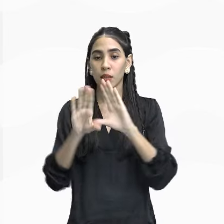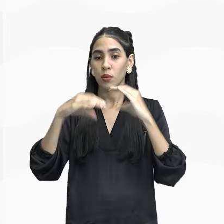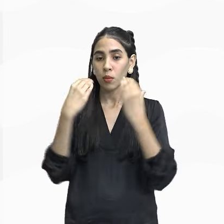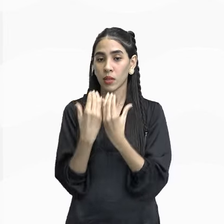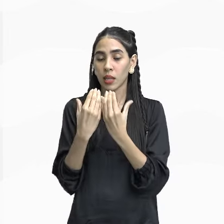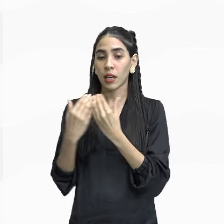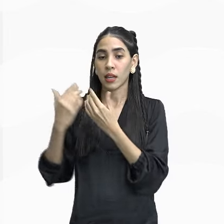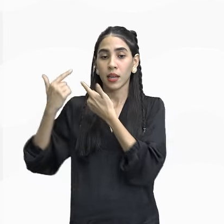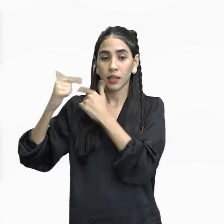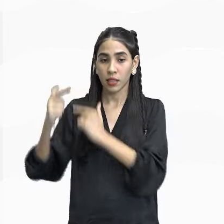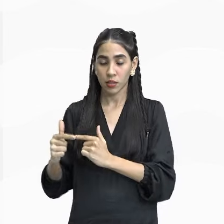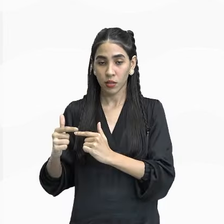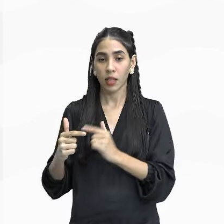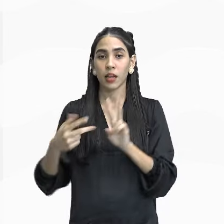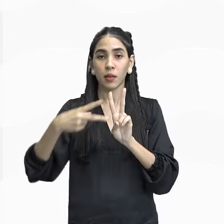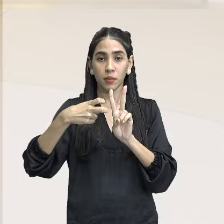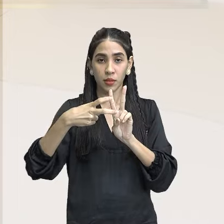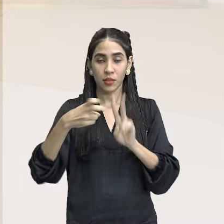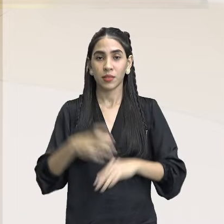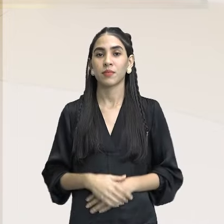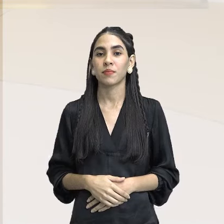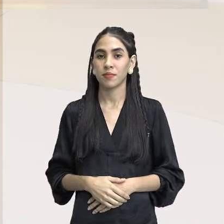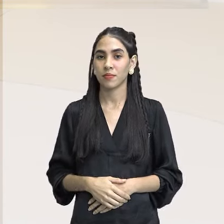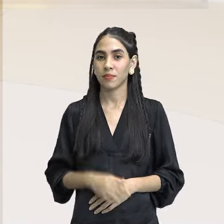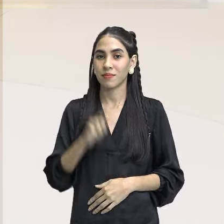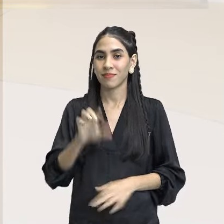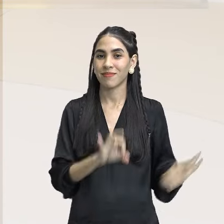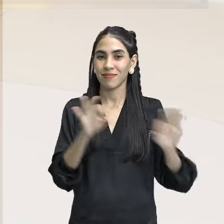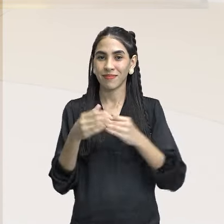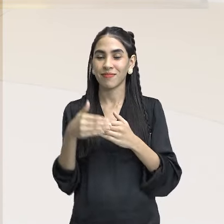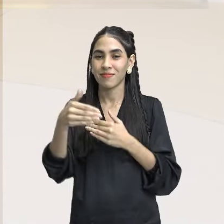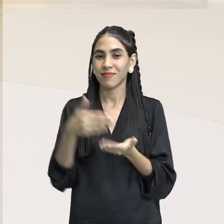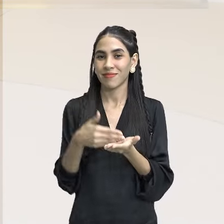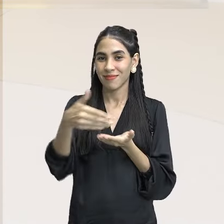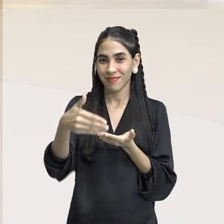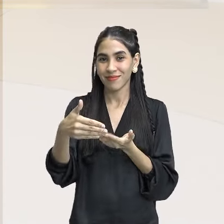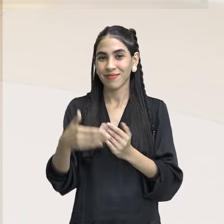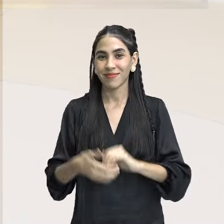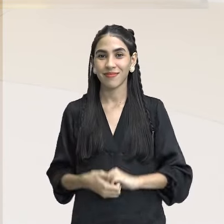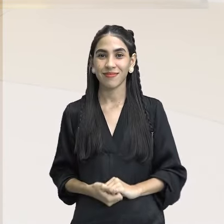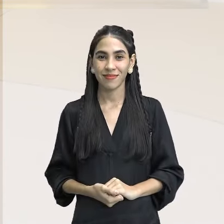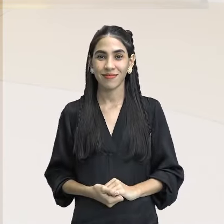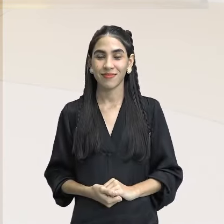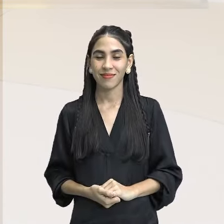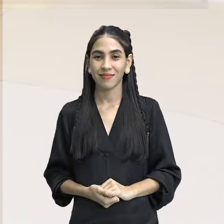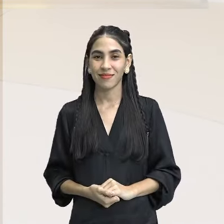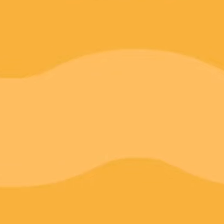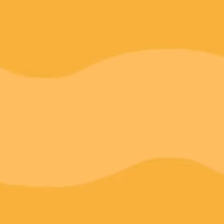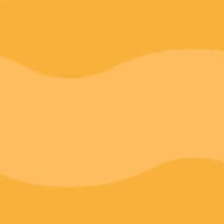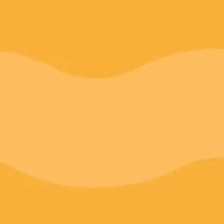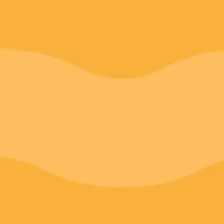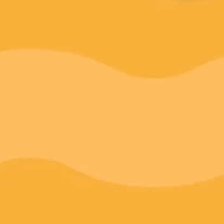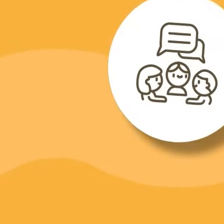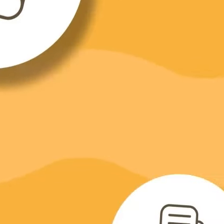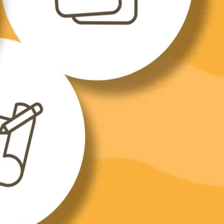comunidades tradicionais e indígenas. Vamos agora iniciar a nossa aula.